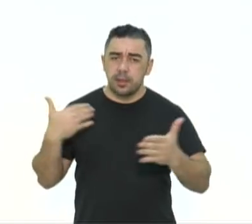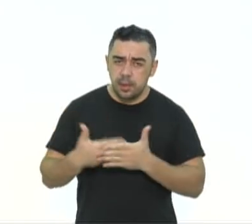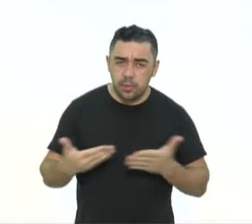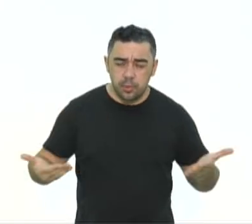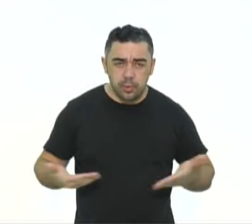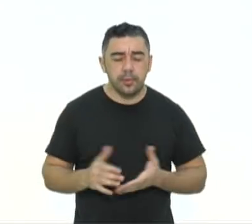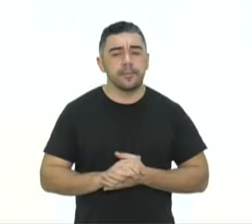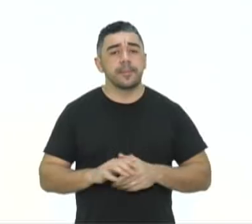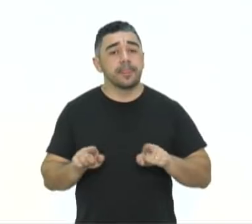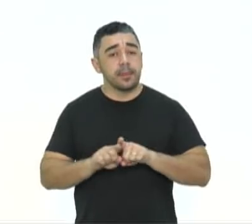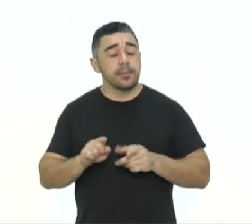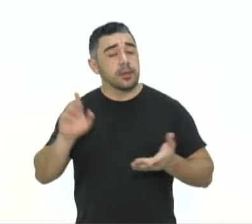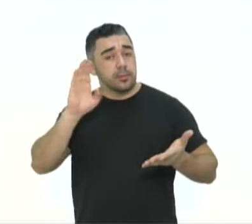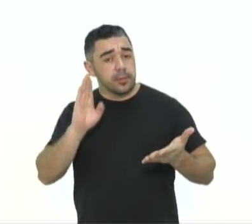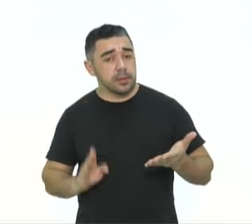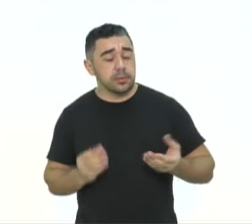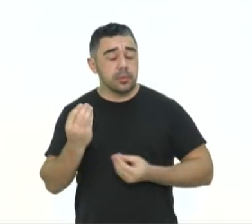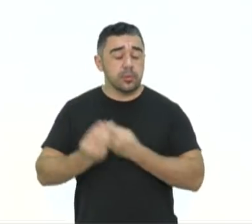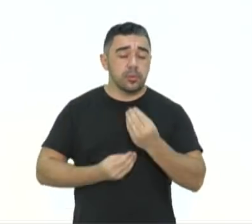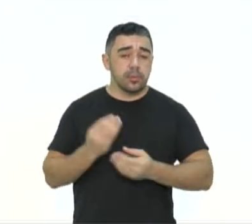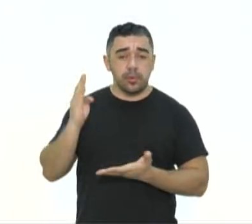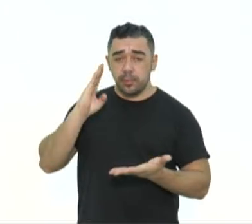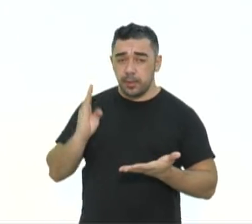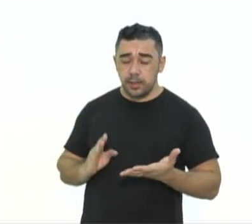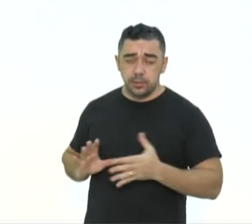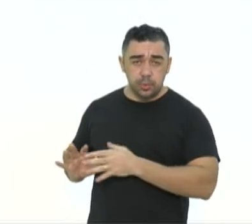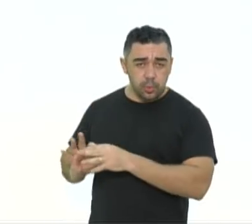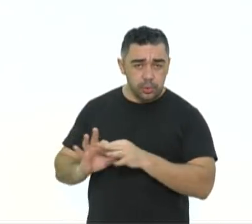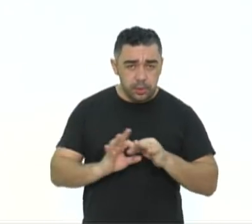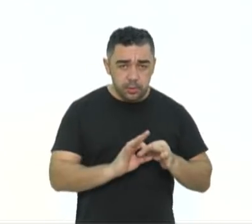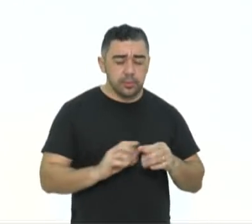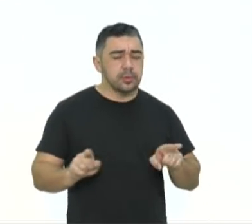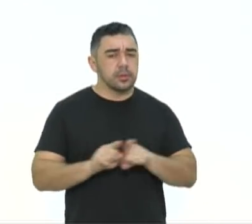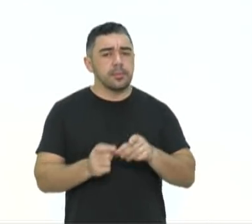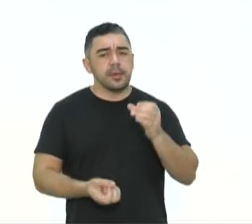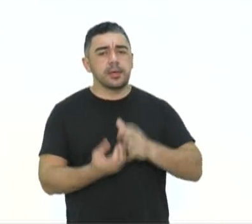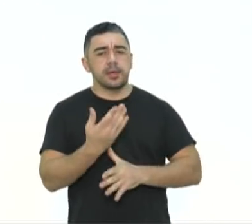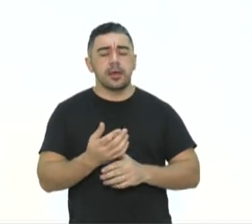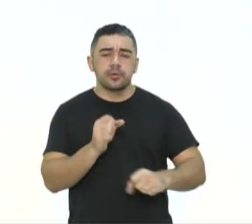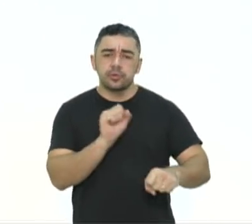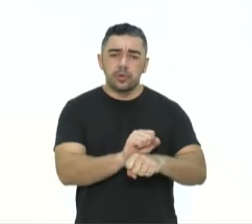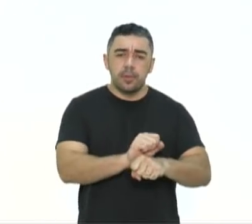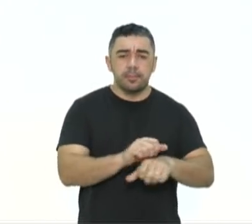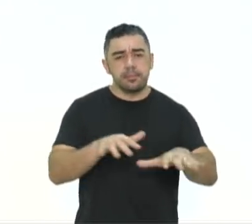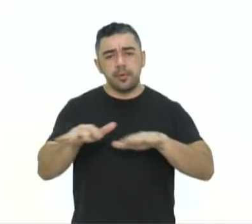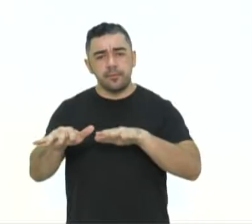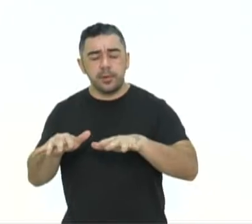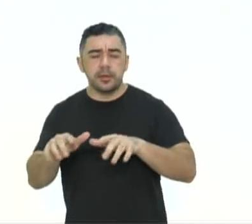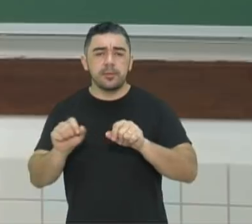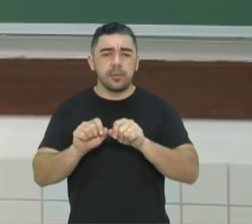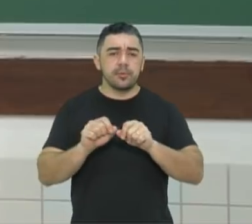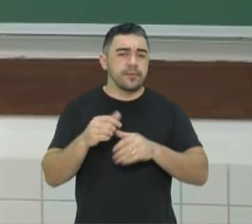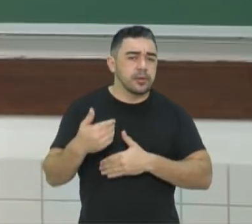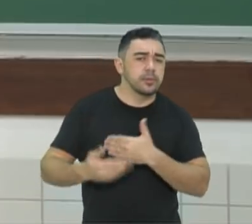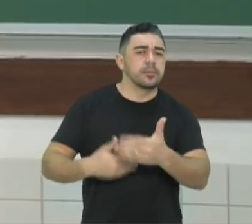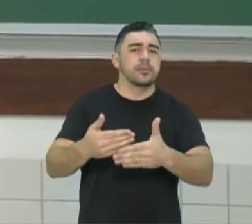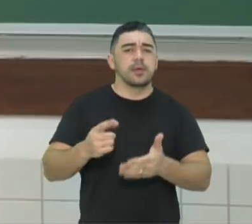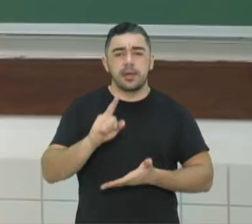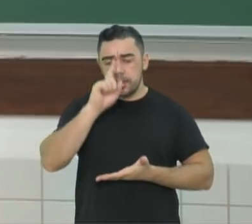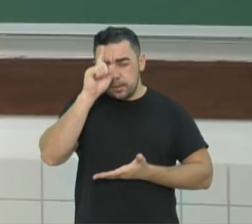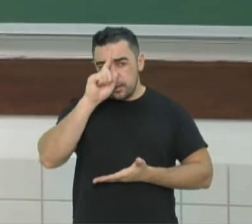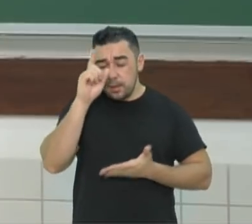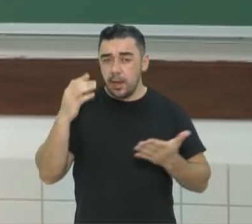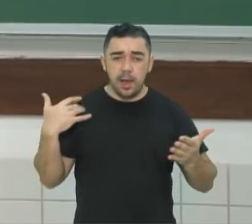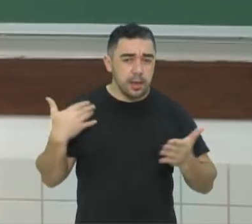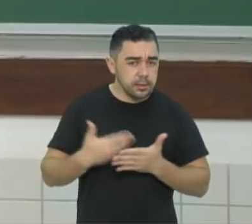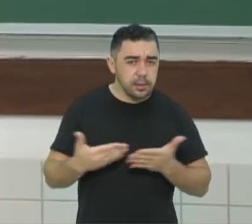também a animação no Brasil, como é que o Brasil está nesse contexto. Também a criação do stop motion, como é que foi produzido essa ideia e que hoje